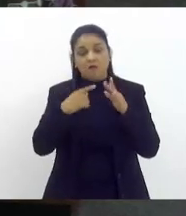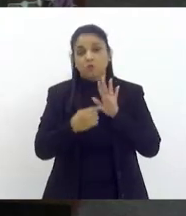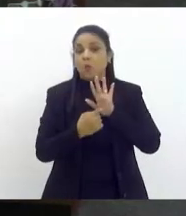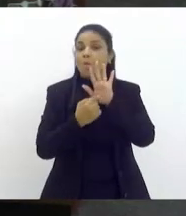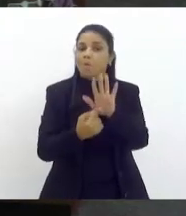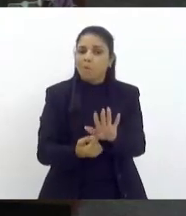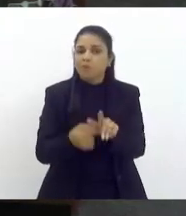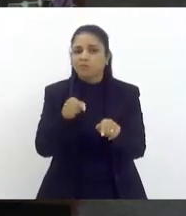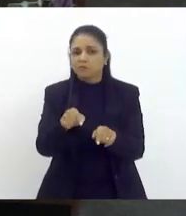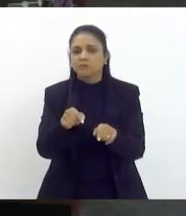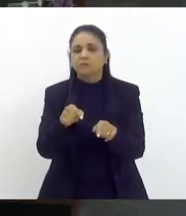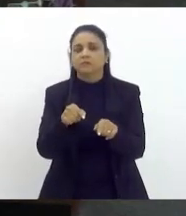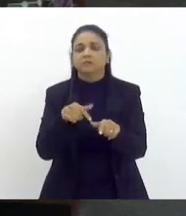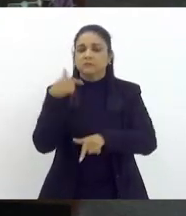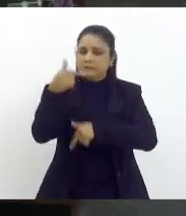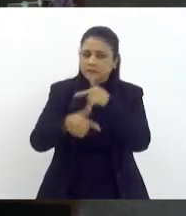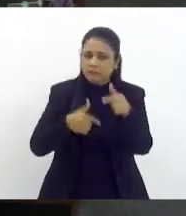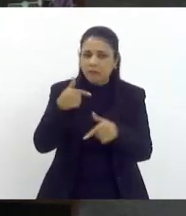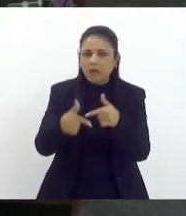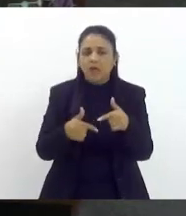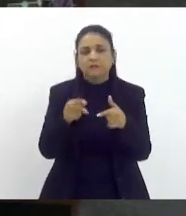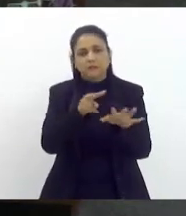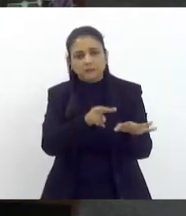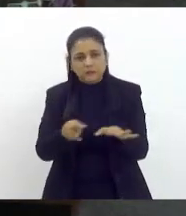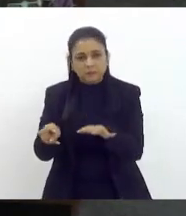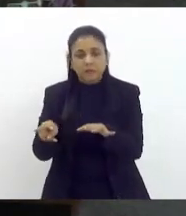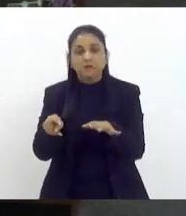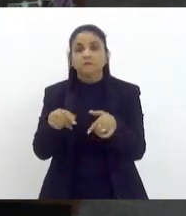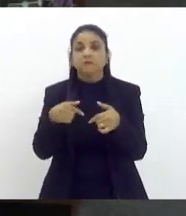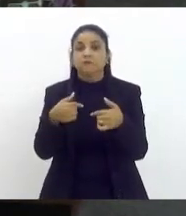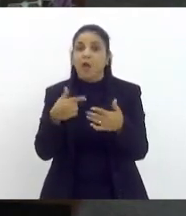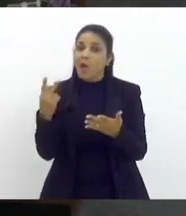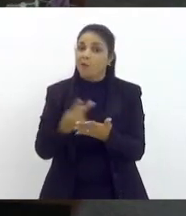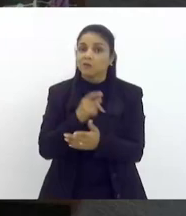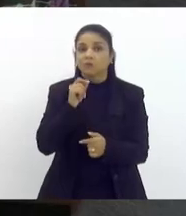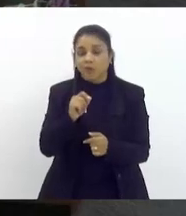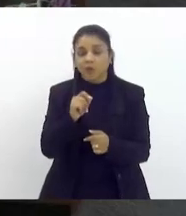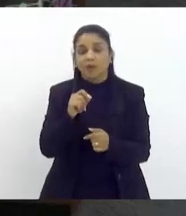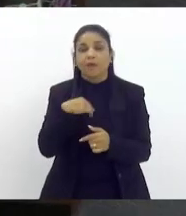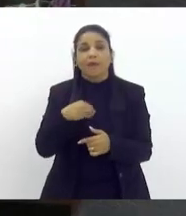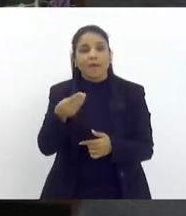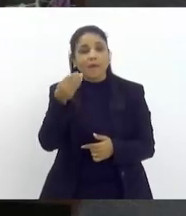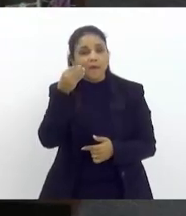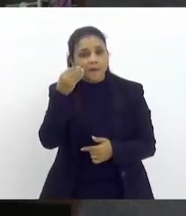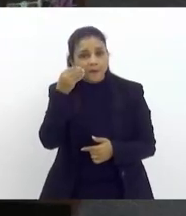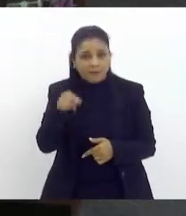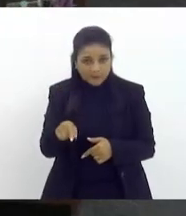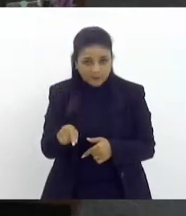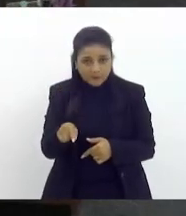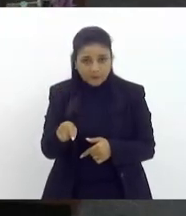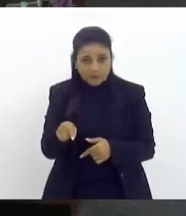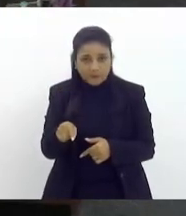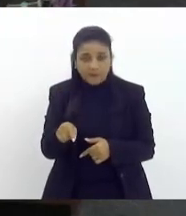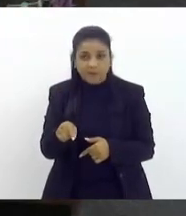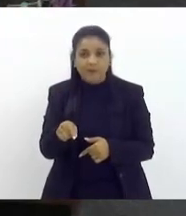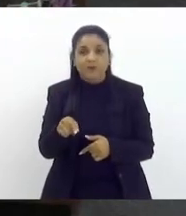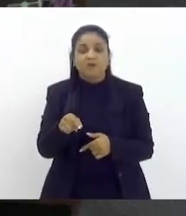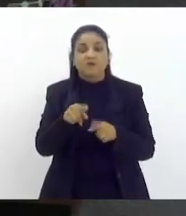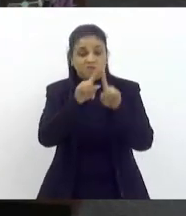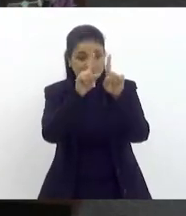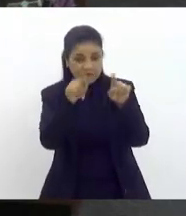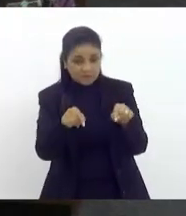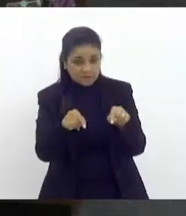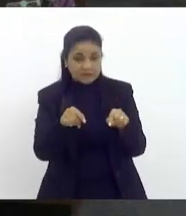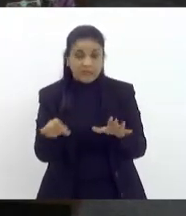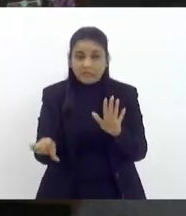minoria e maioria nas últimas semanas mas é o que tá acontecendo tentam pegar um acontecimento tentam criminalizar um servidor